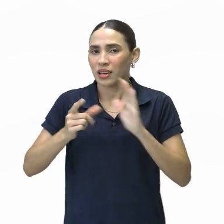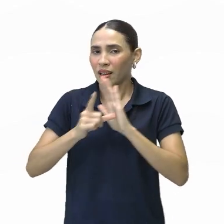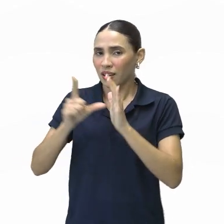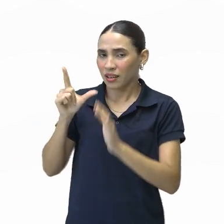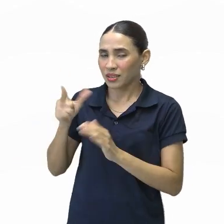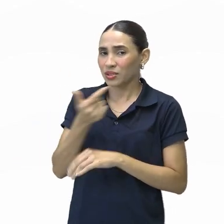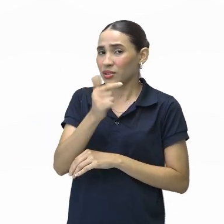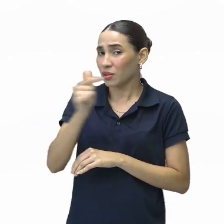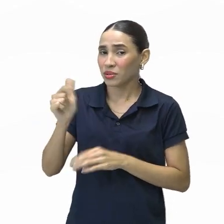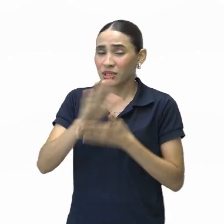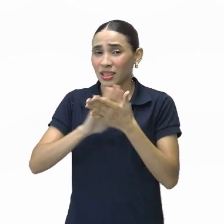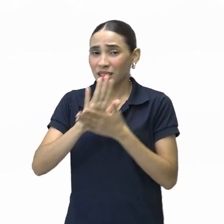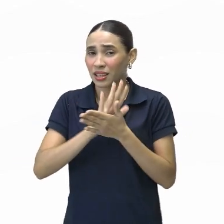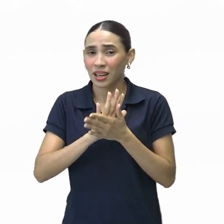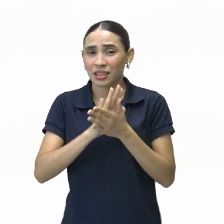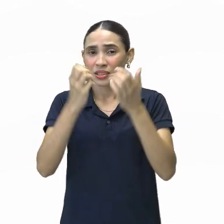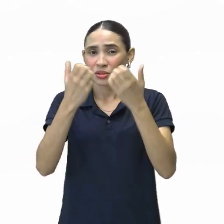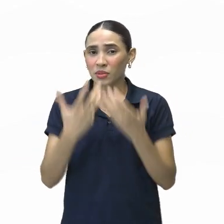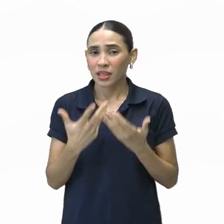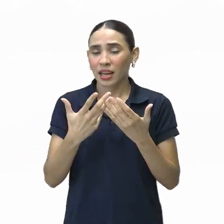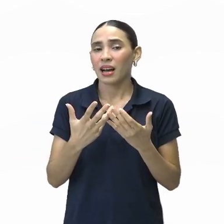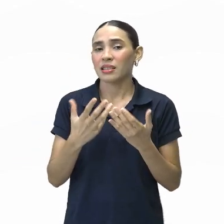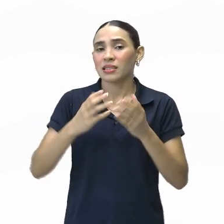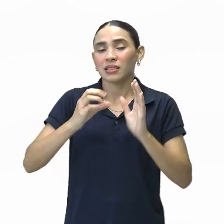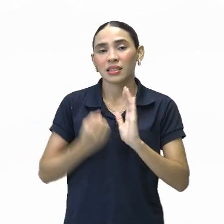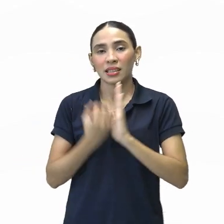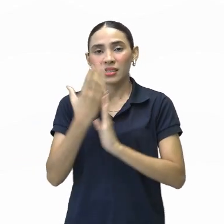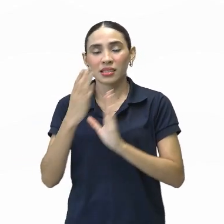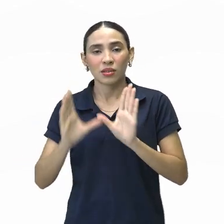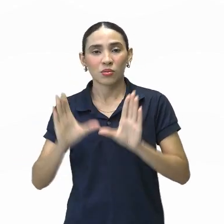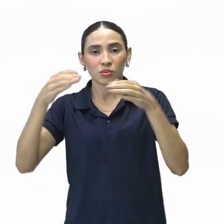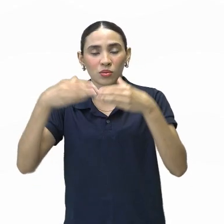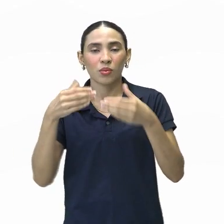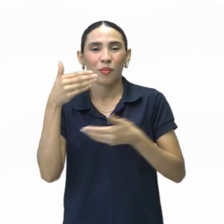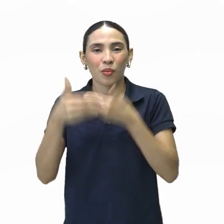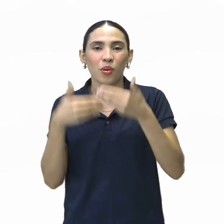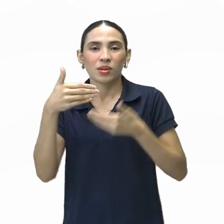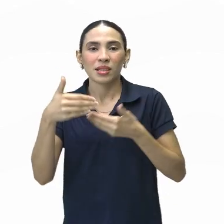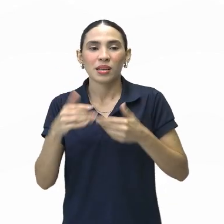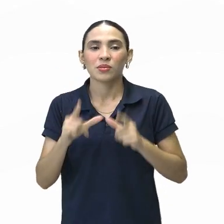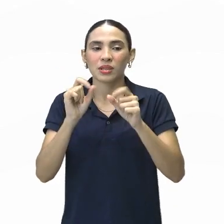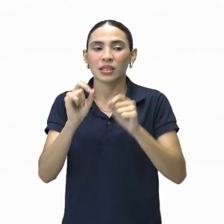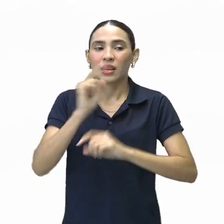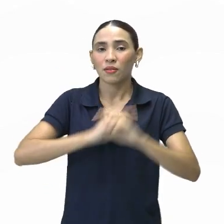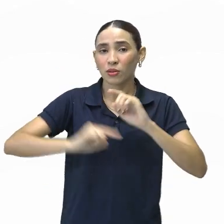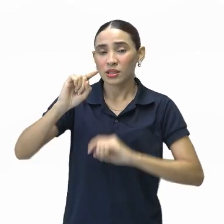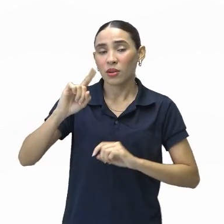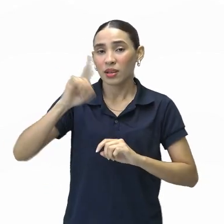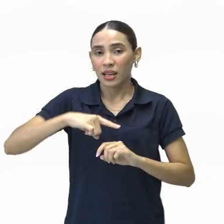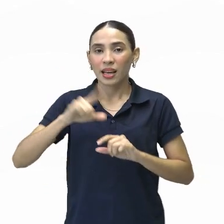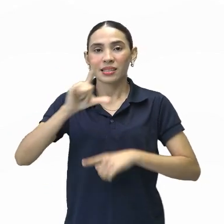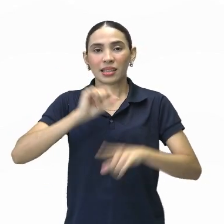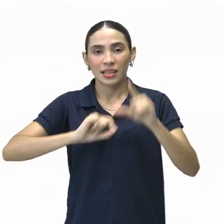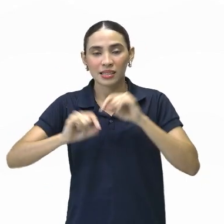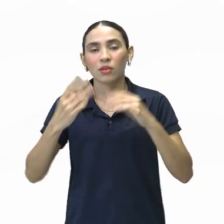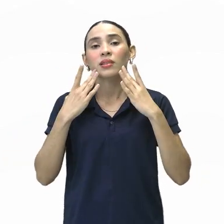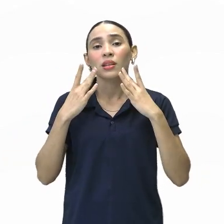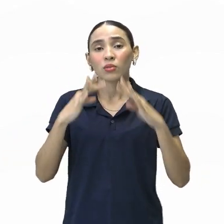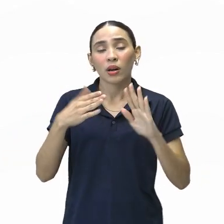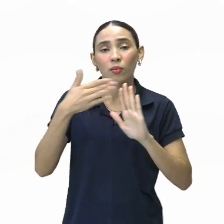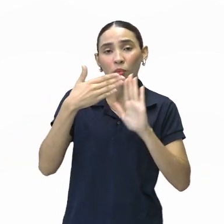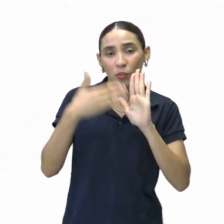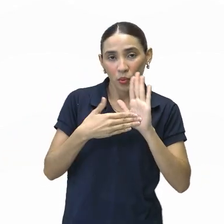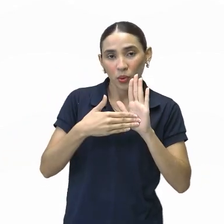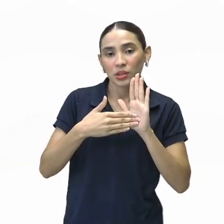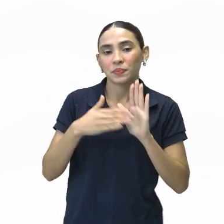explicasse um pouquinho a origem das espécies através do processo da evolução, que é a seleção natural que ele